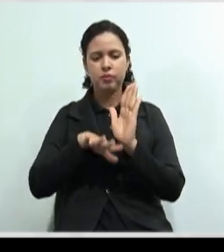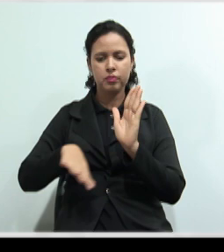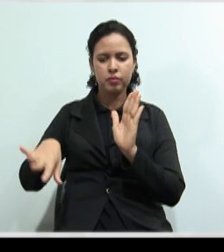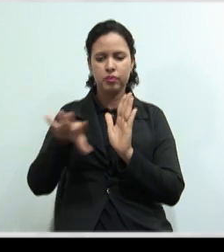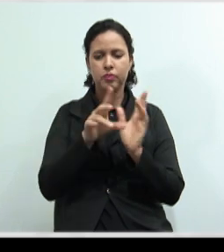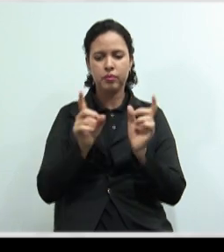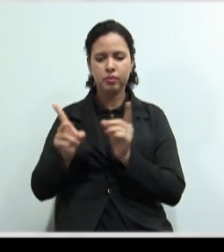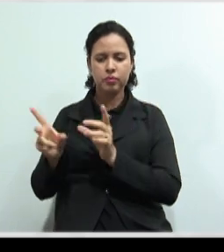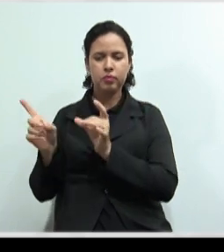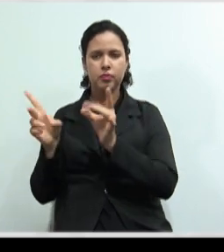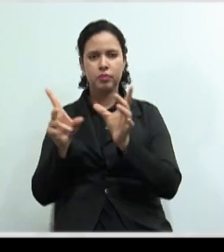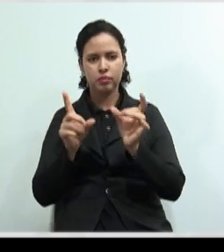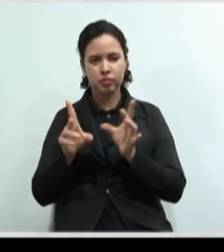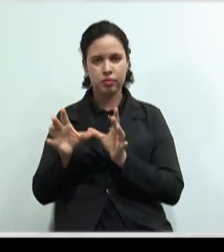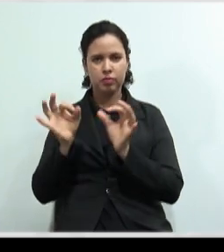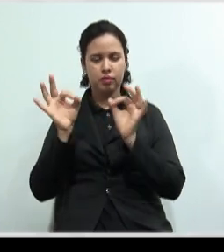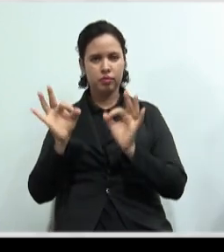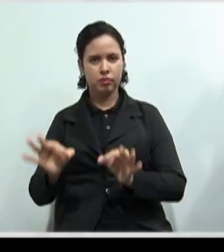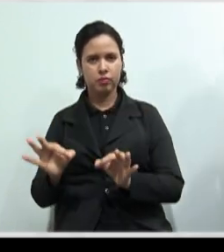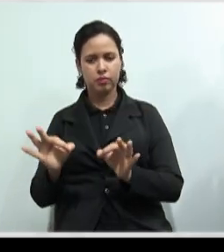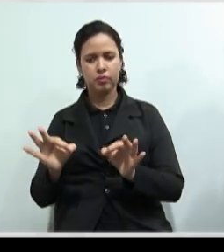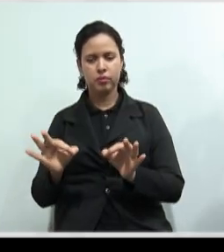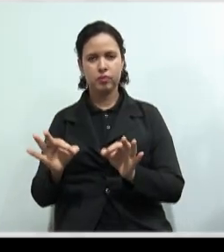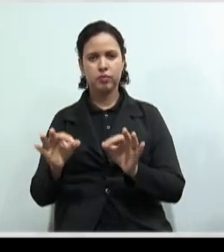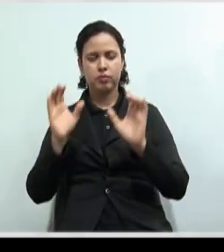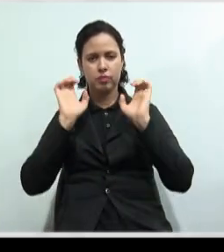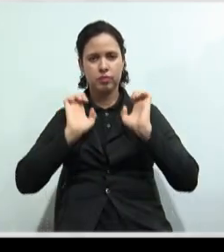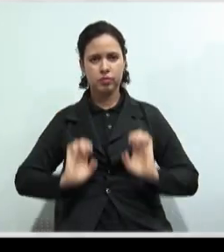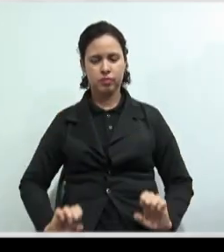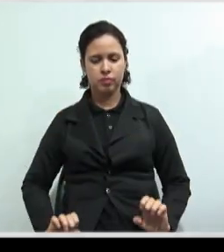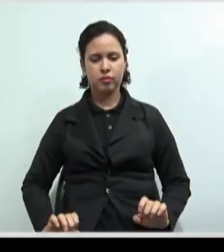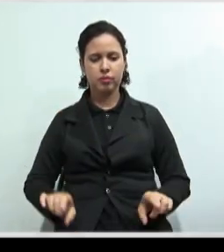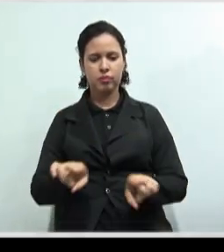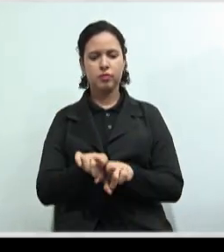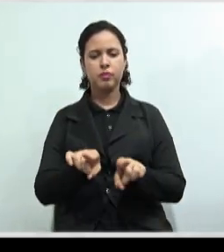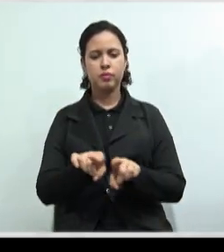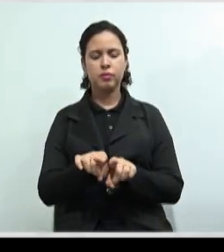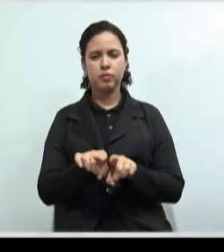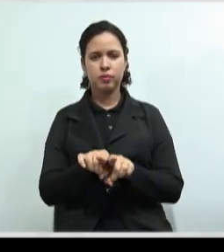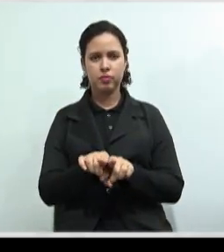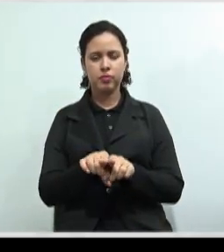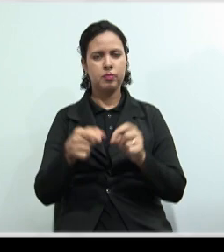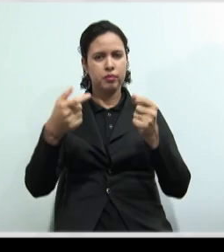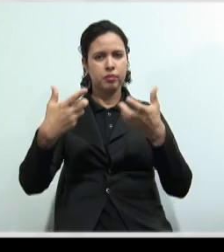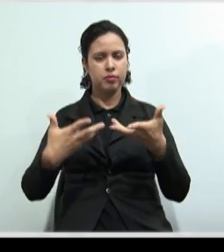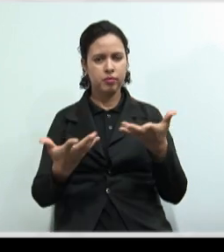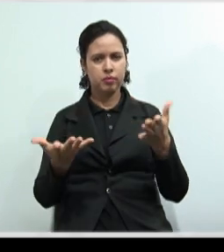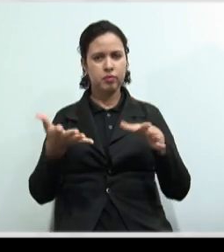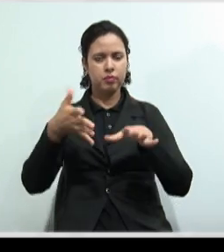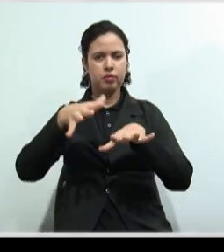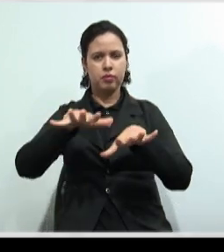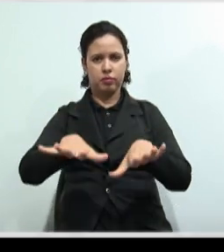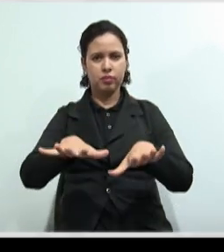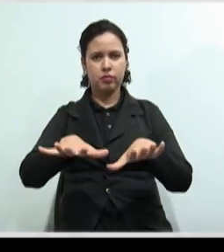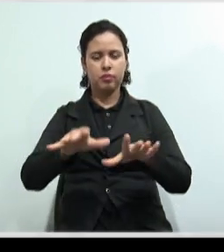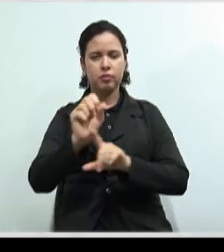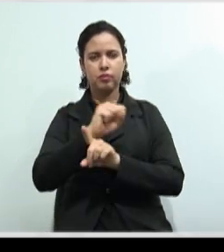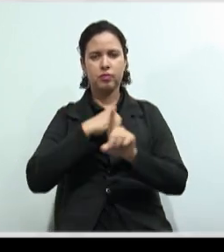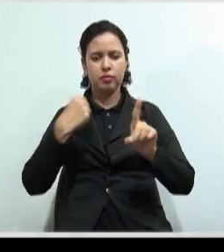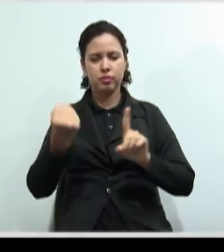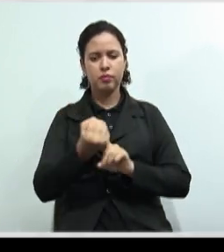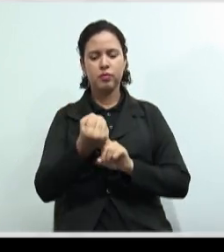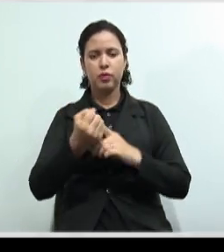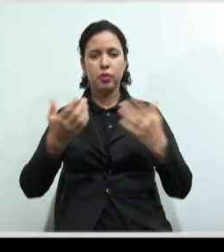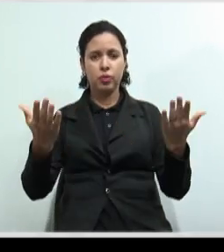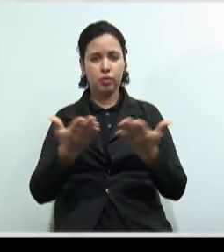ético e operações de cooperativas. Vamos falar também de inclusão social. Na aula de